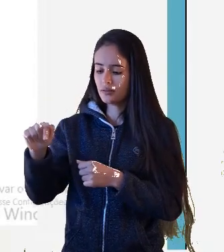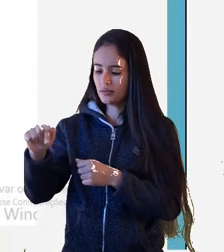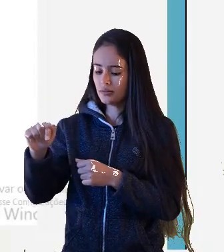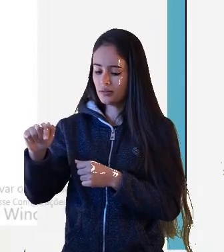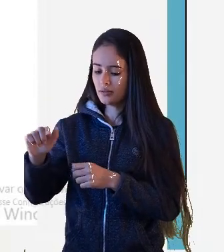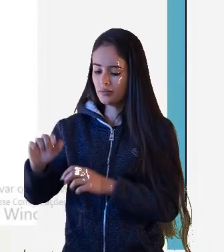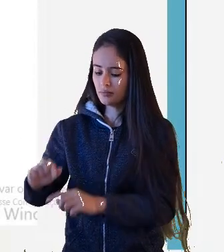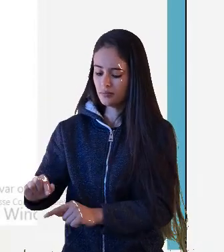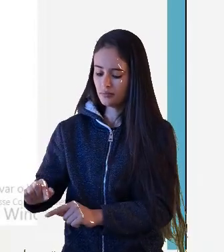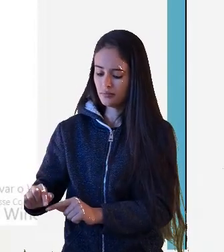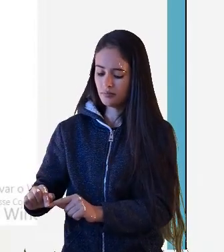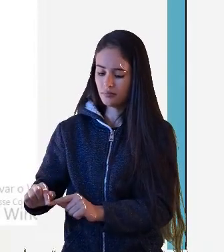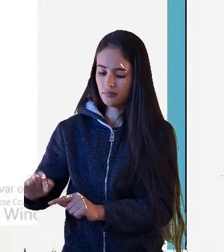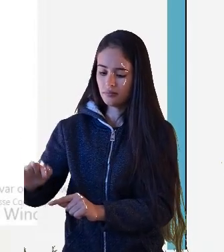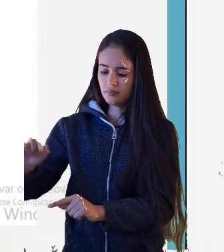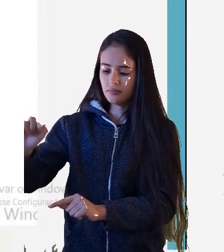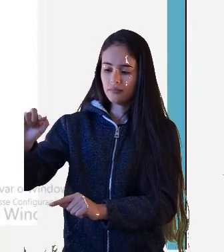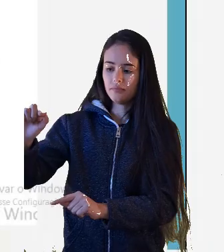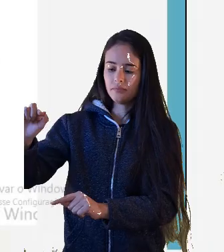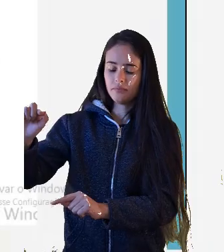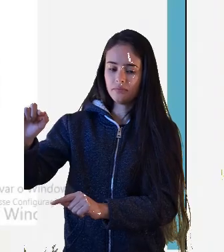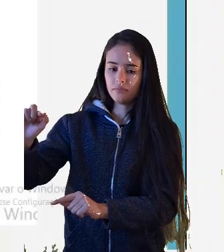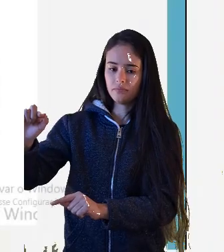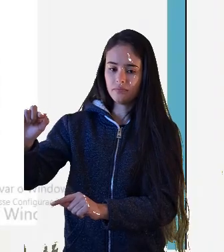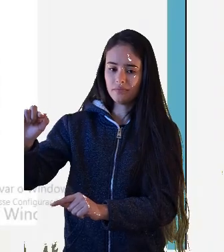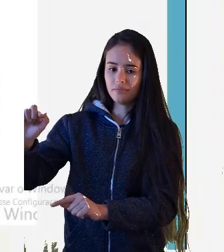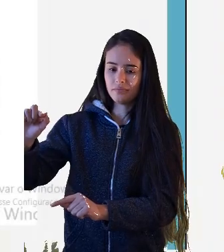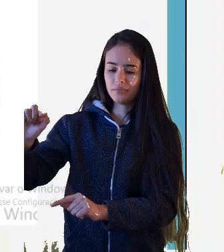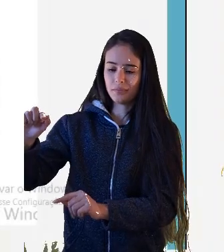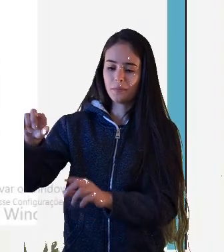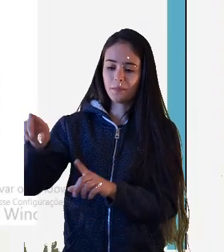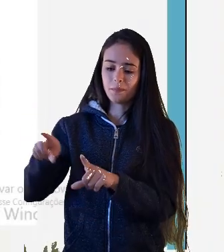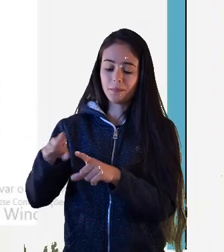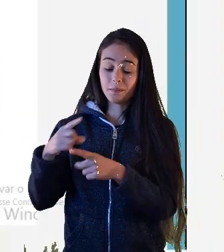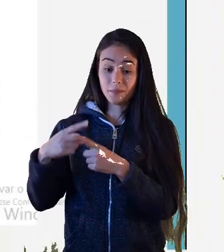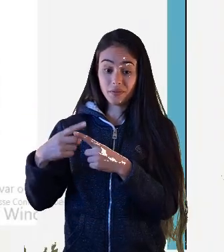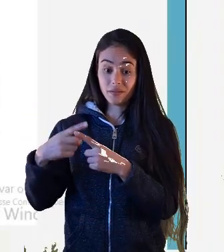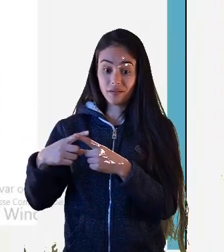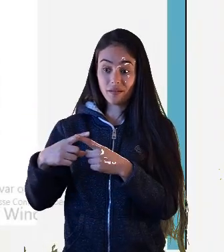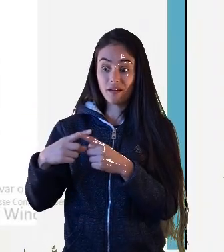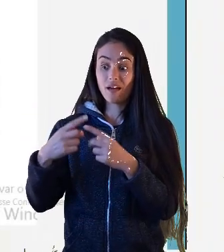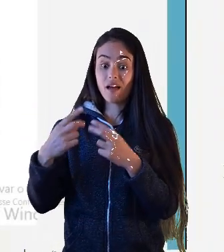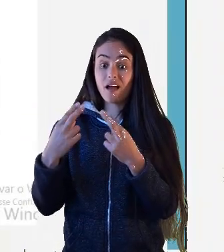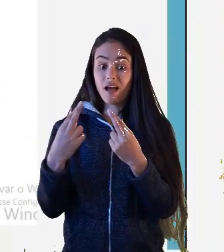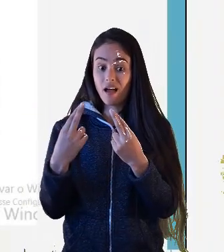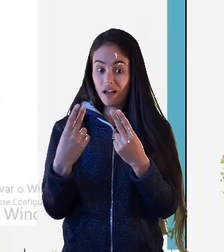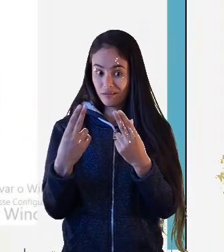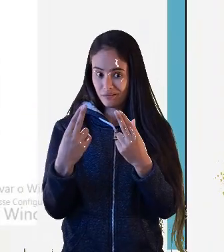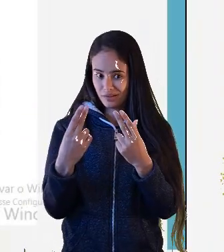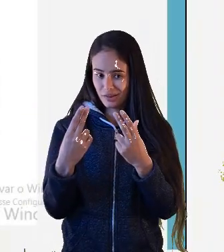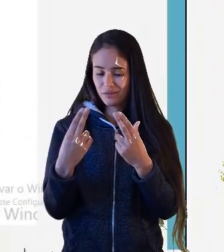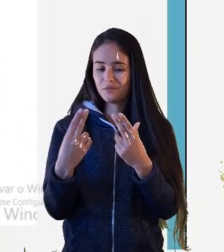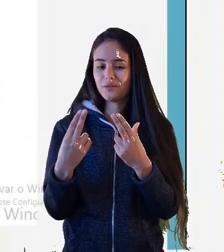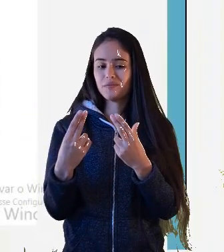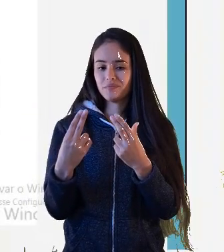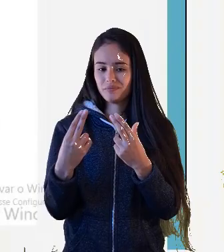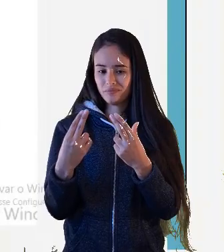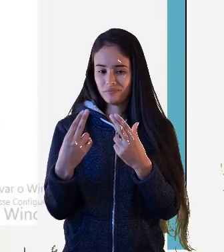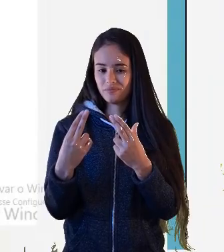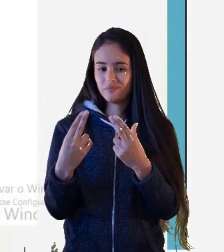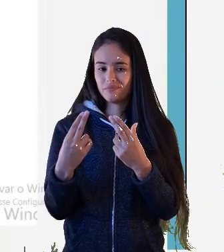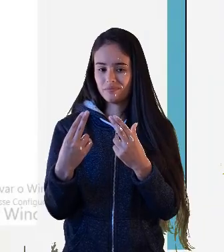né? E até um problema, às vezes, no caso da universidade, no caso do instituto, eu acho que menos, mas no caso das universidades, porque, por exemplo, falei de medicina,